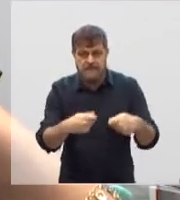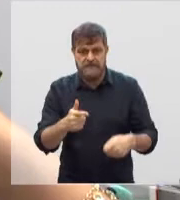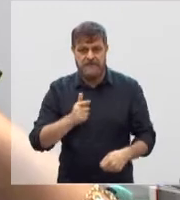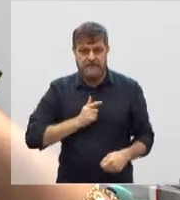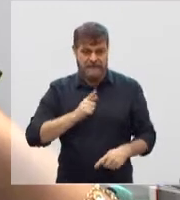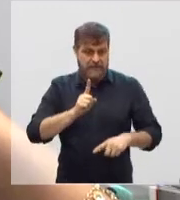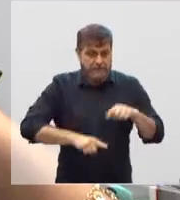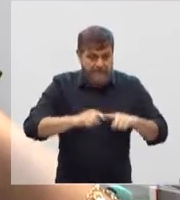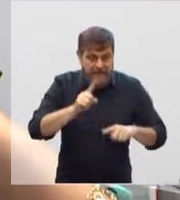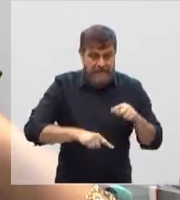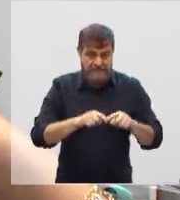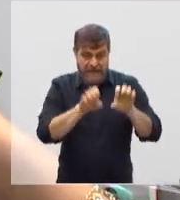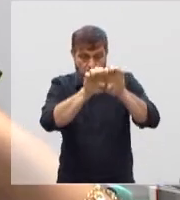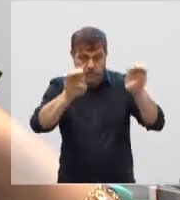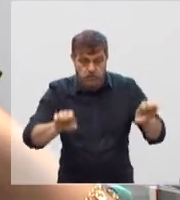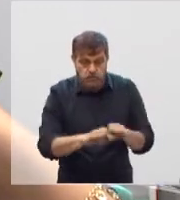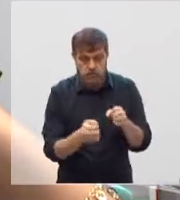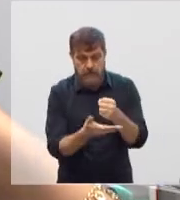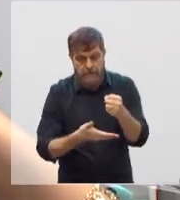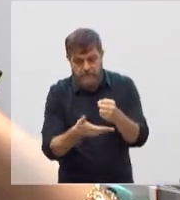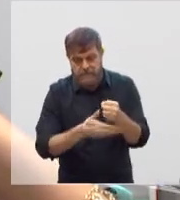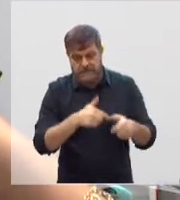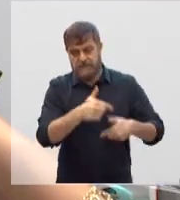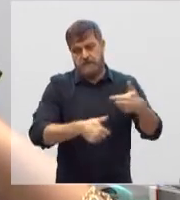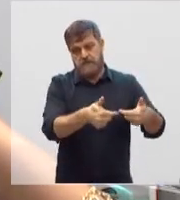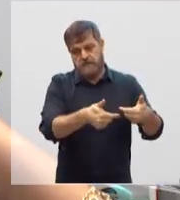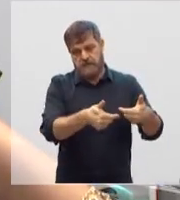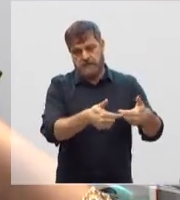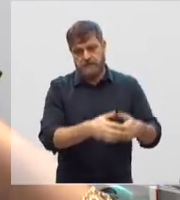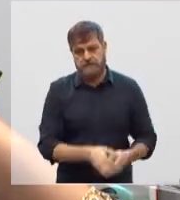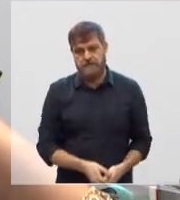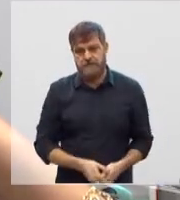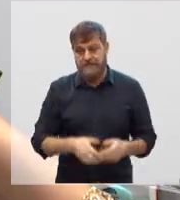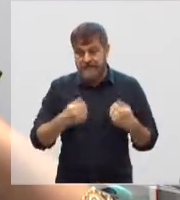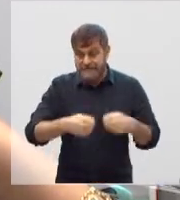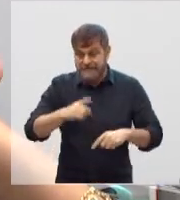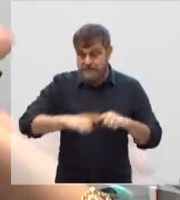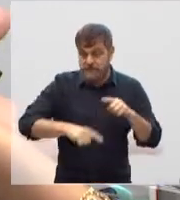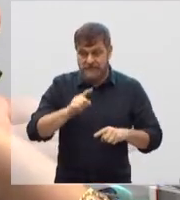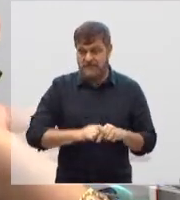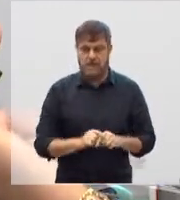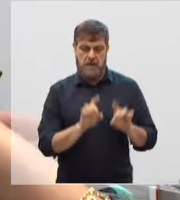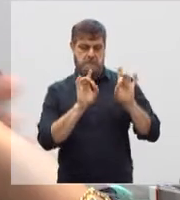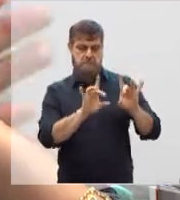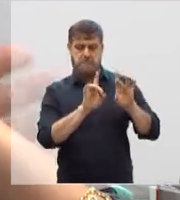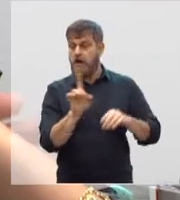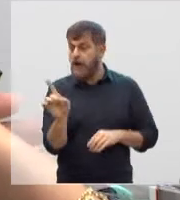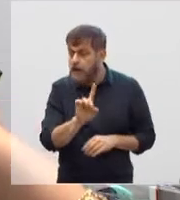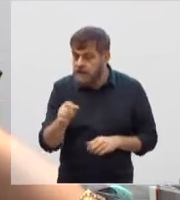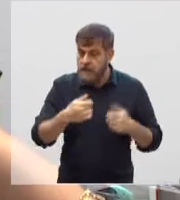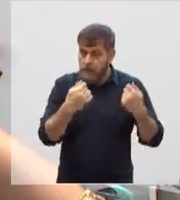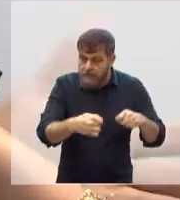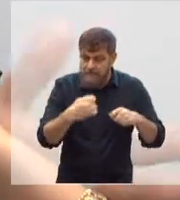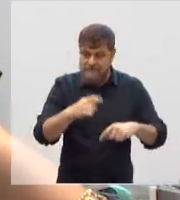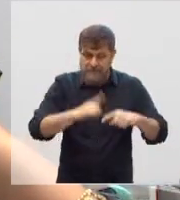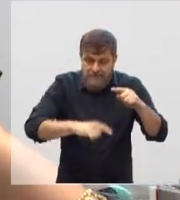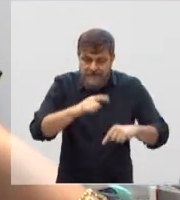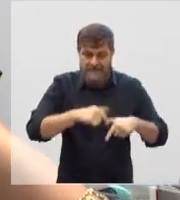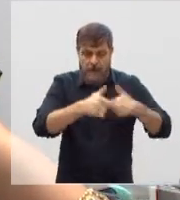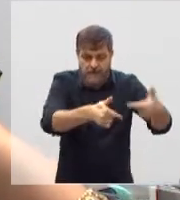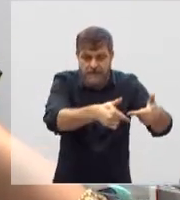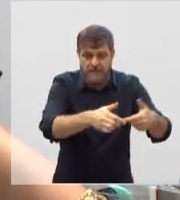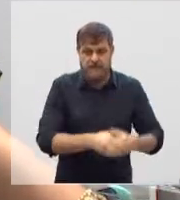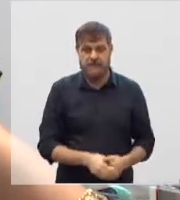ele precisa de estrutura mínima para ele poder trabalhar. Esses instrumentos são instrumentos de trabalho, não é luxo, né? Eles precisam